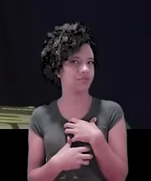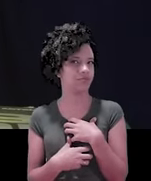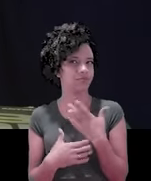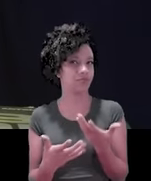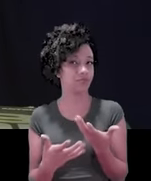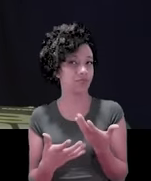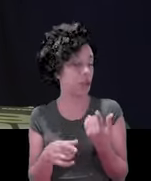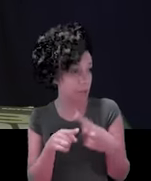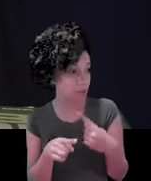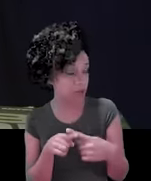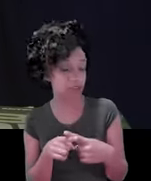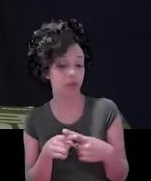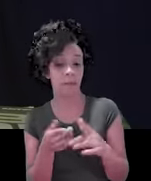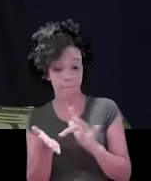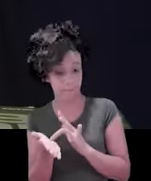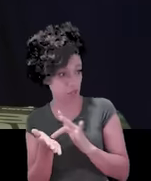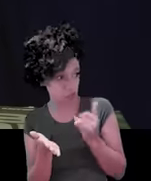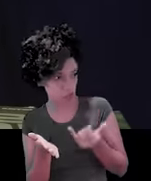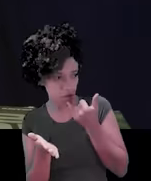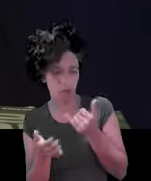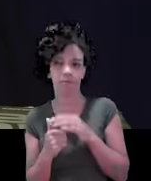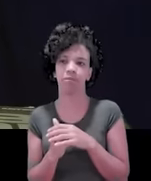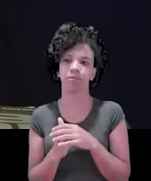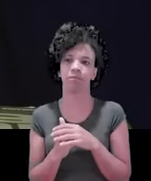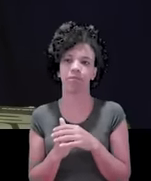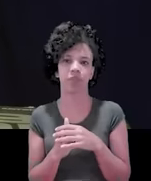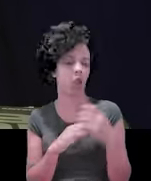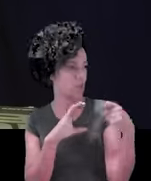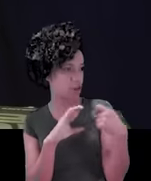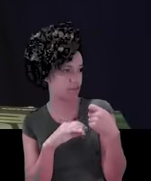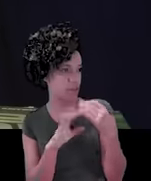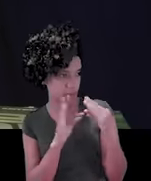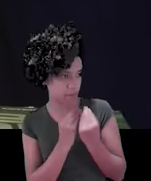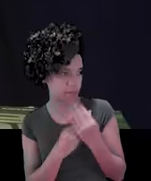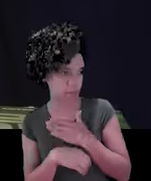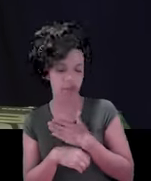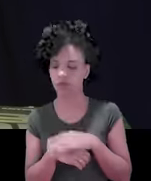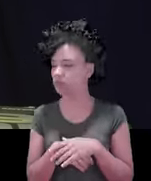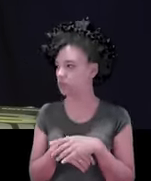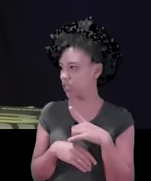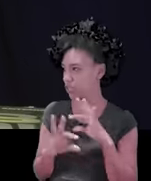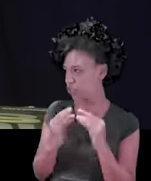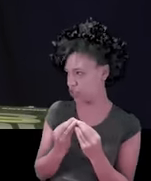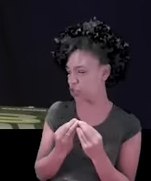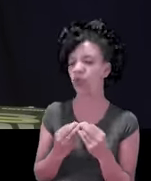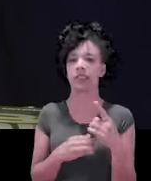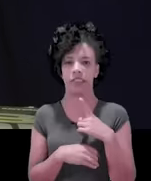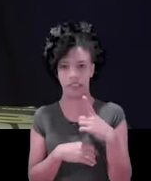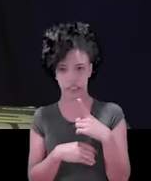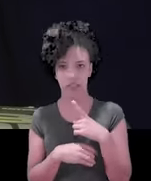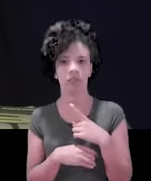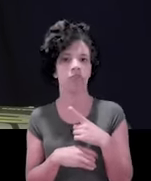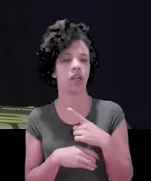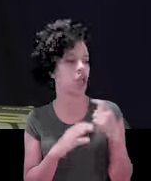é por causa disso eu peguei no celular eu gravei um vídeo para família vídeo A gente também se eu pegar